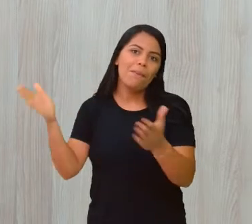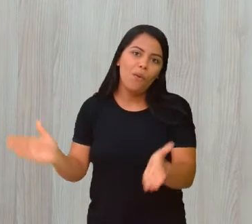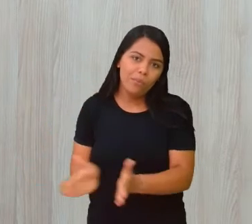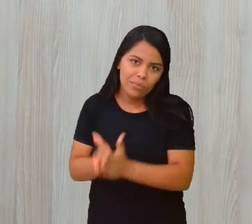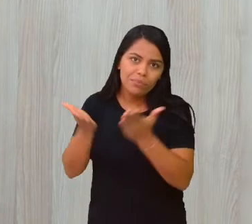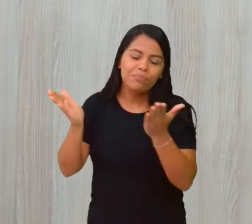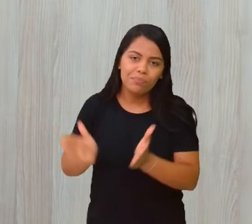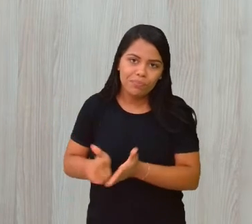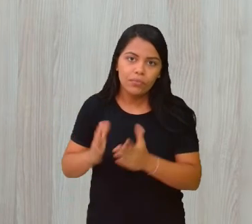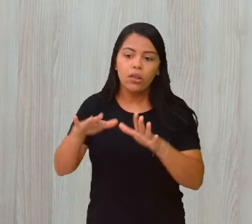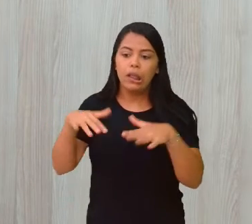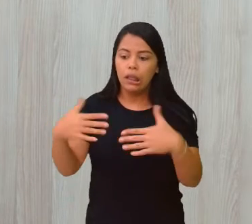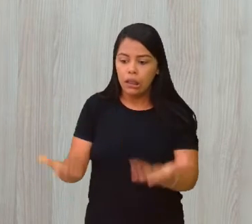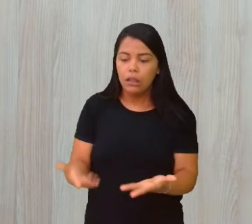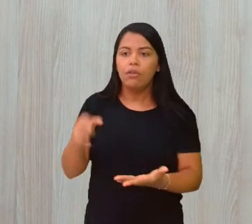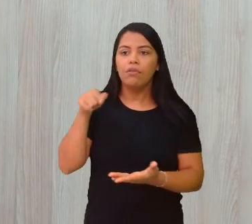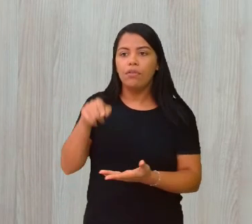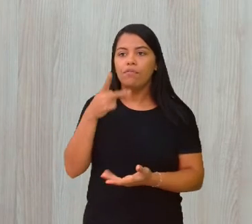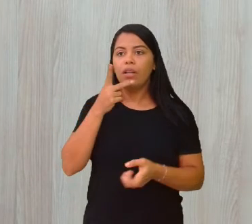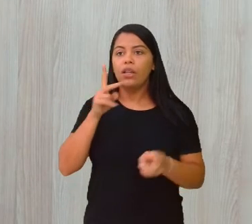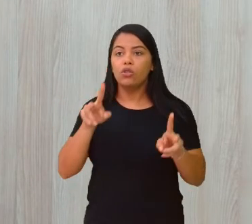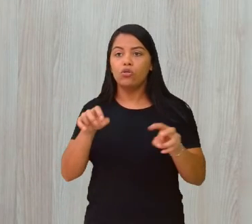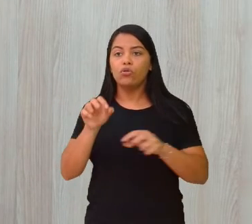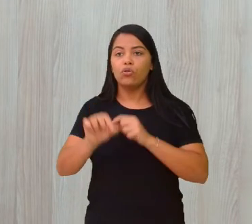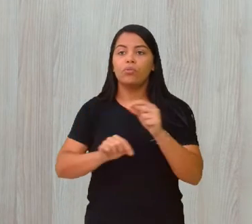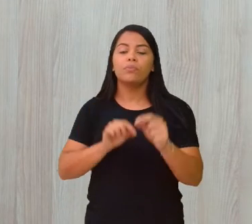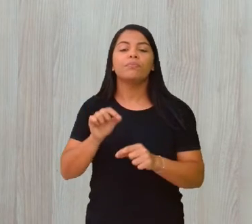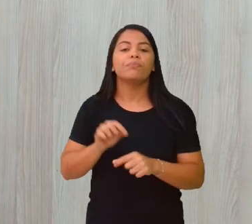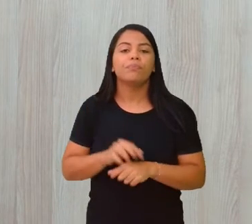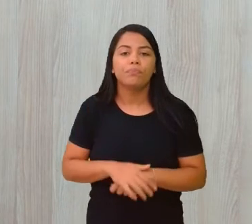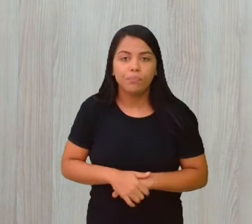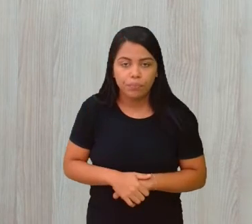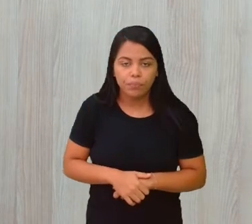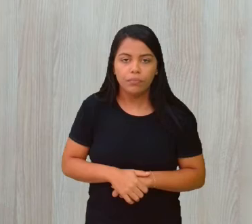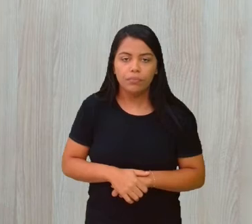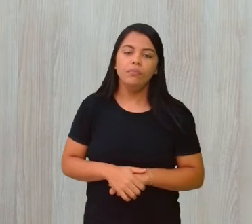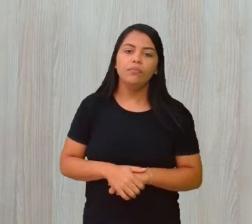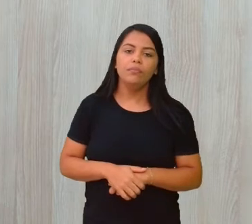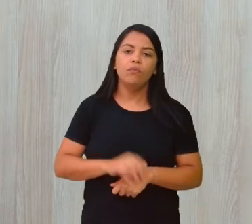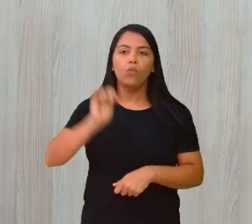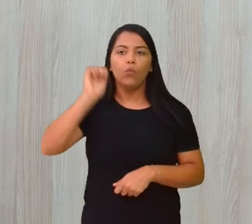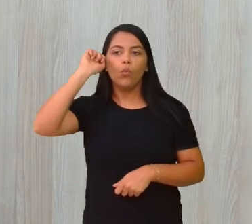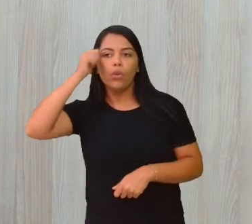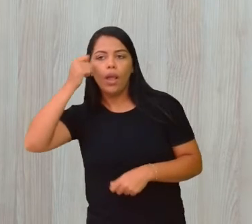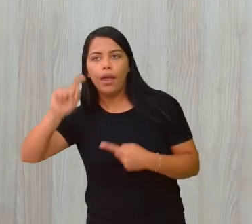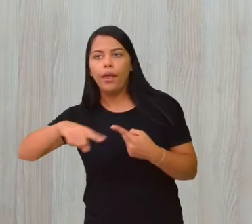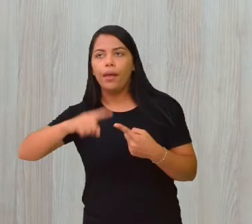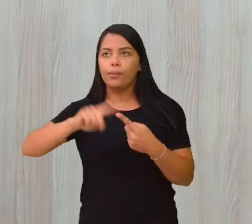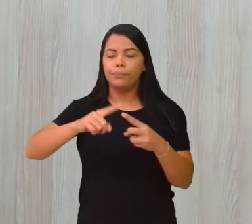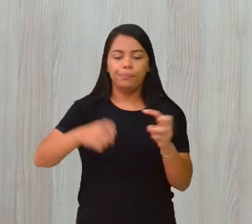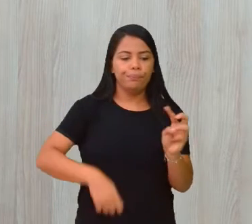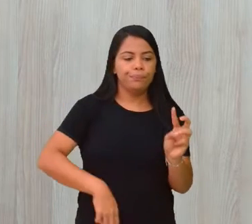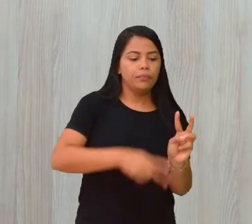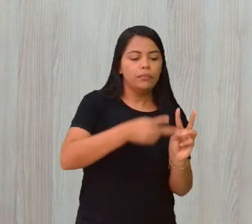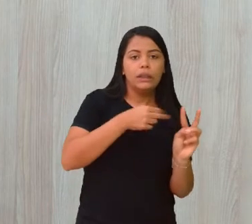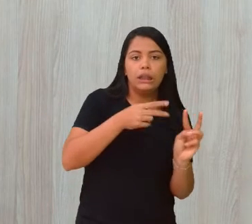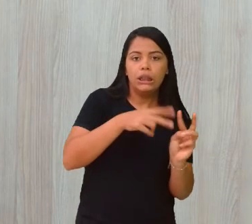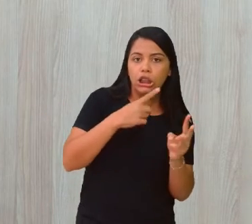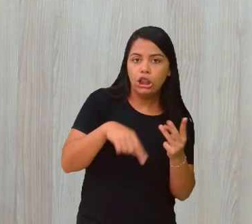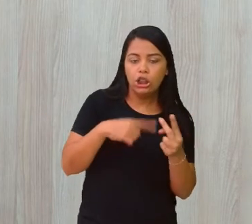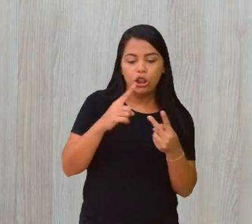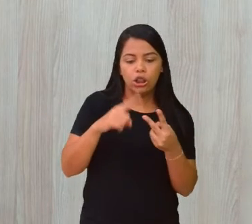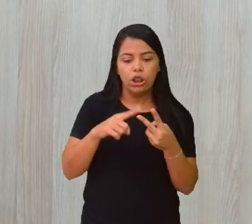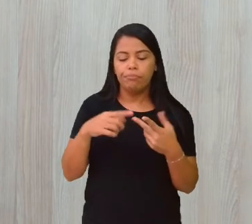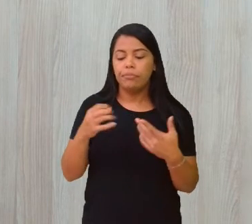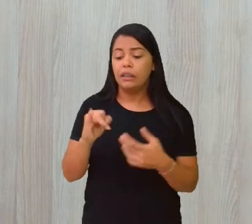né? E aí, falando da questão aí do negro, do indígena, se a gente for ver